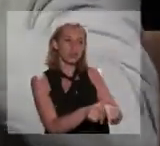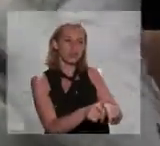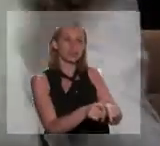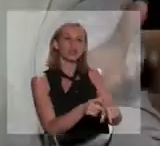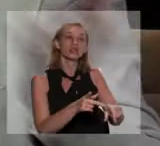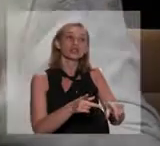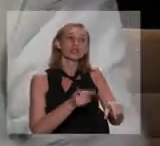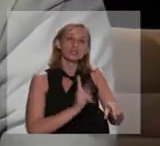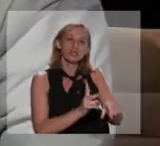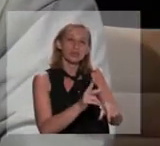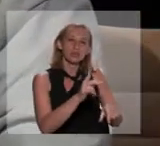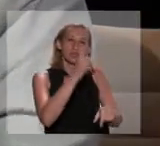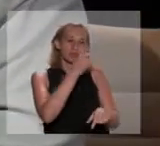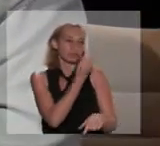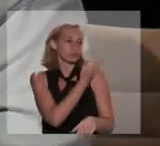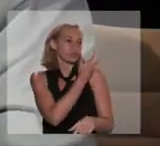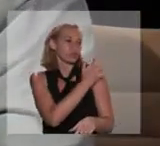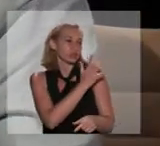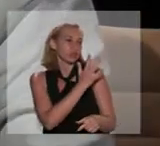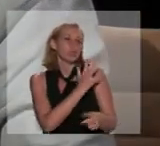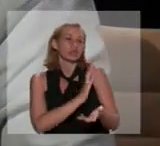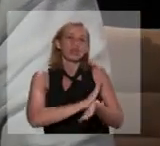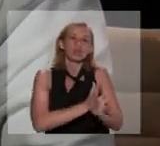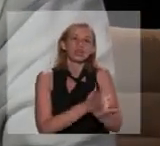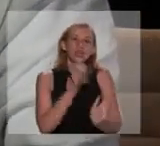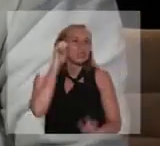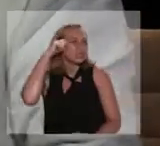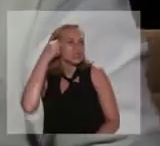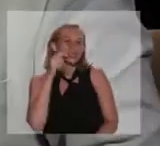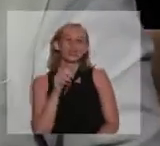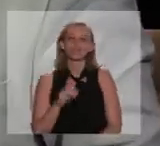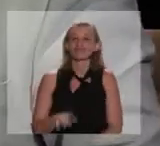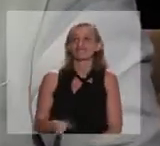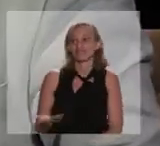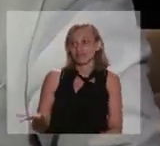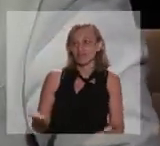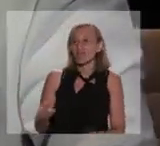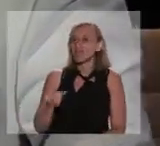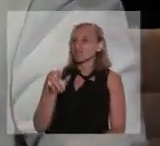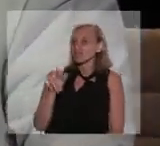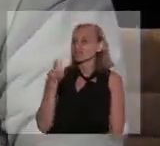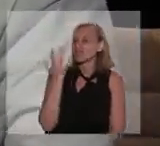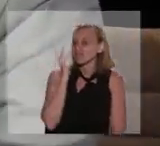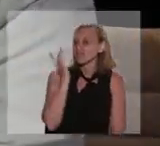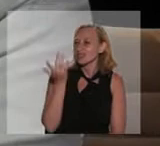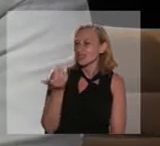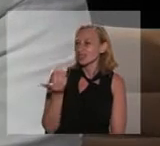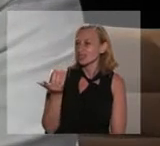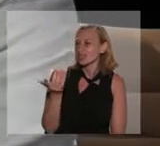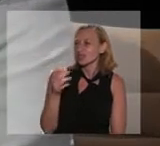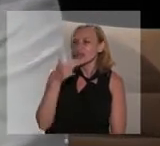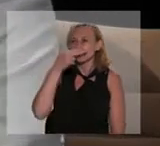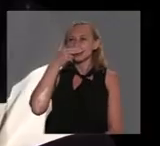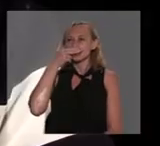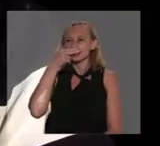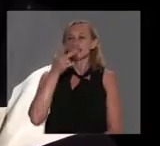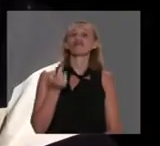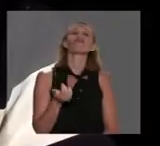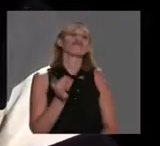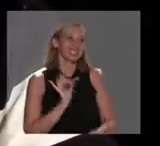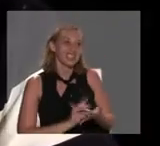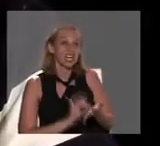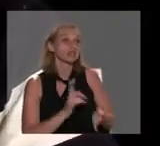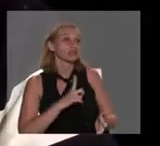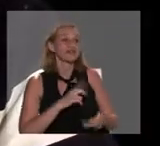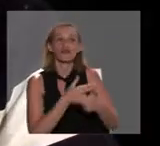pessoas explicitam o racismo a todo momento. Exato. Eu imagino que você deve ter muitos haters. Como você lida com isso? Eu tenho bastante